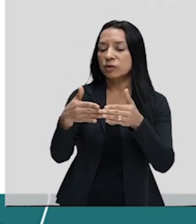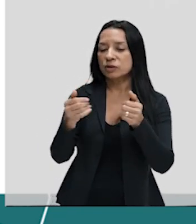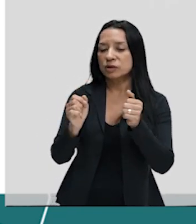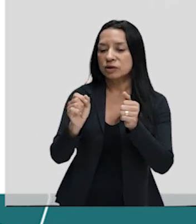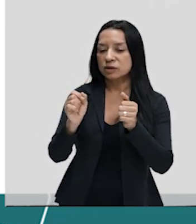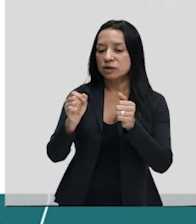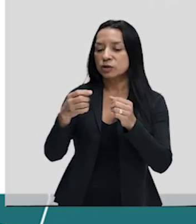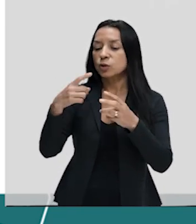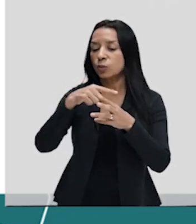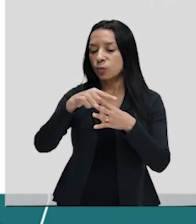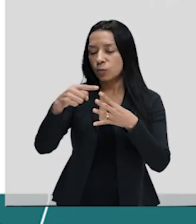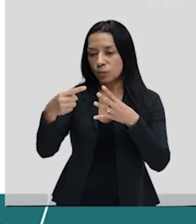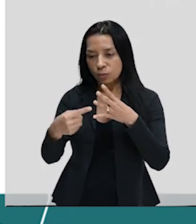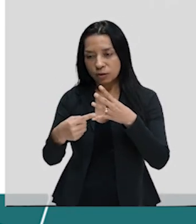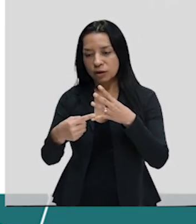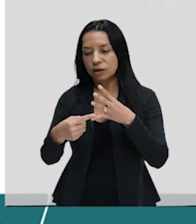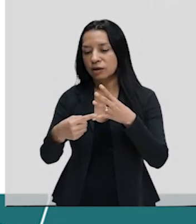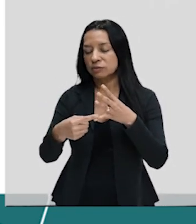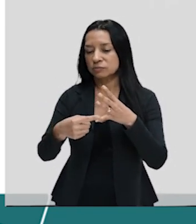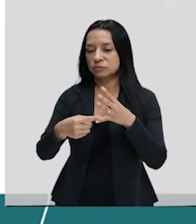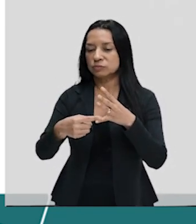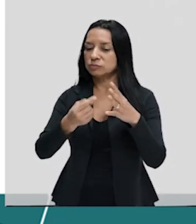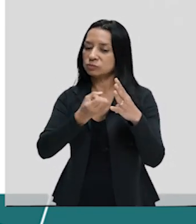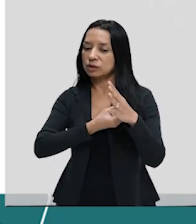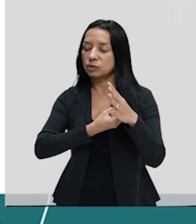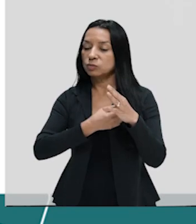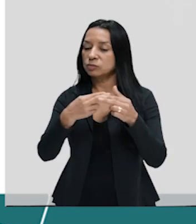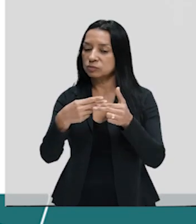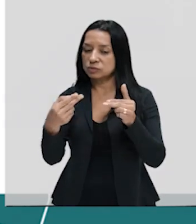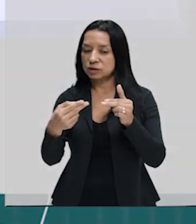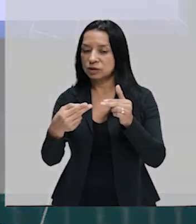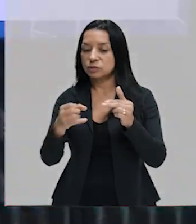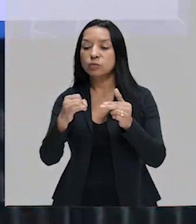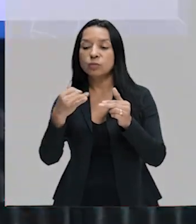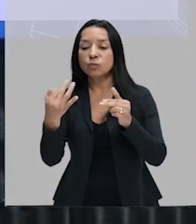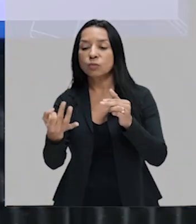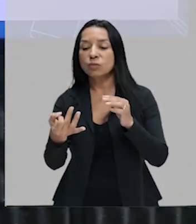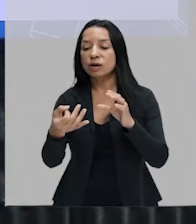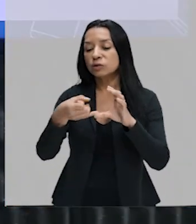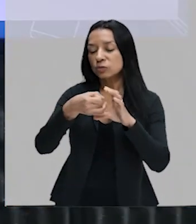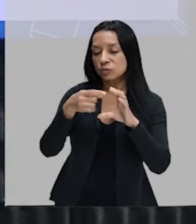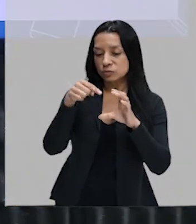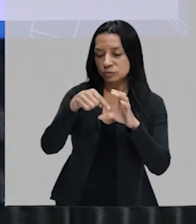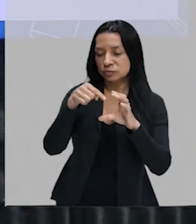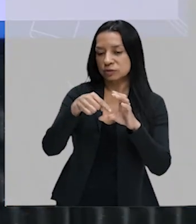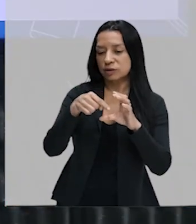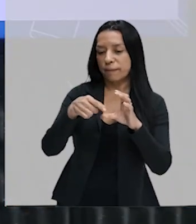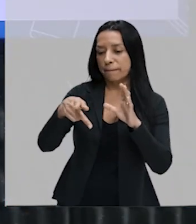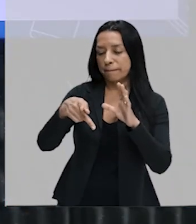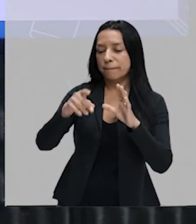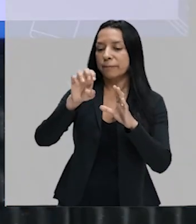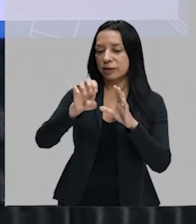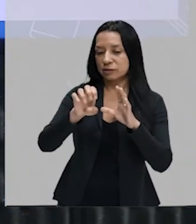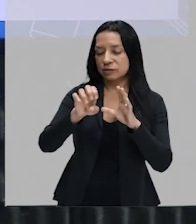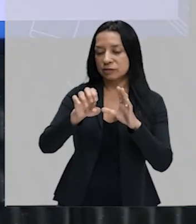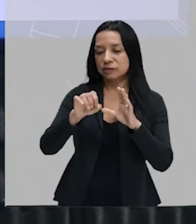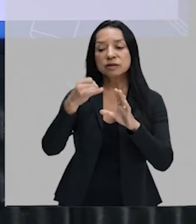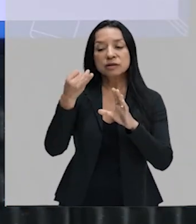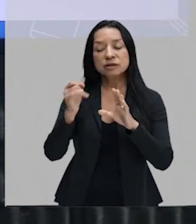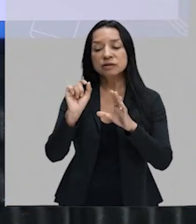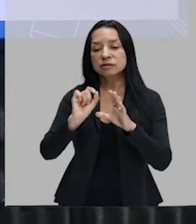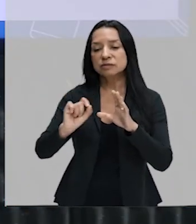elementos que foram dados, quais estariam nos conjuntos que seriam passados na sequência. Então, para esse conjunto A, quem é que faz parte